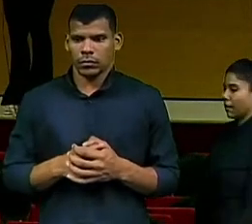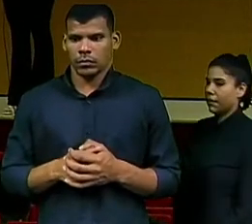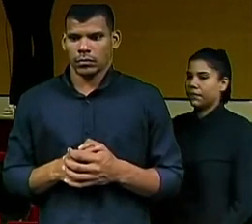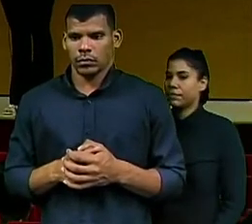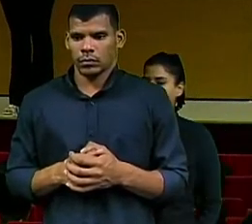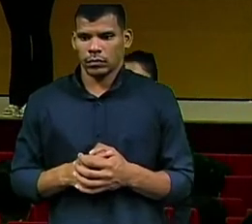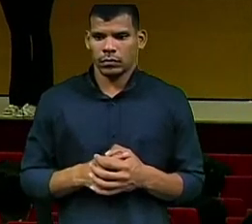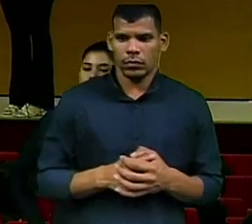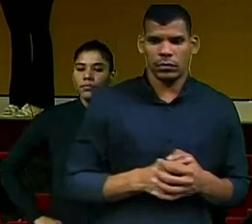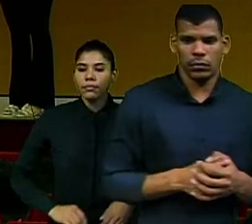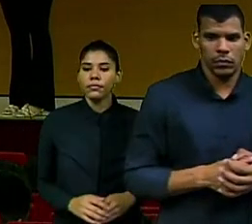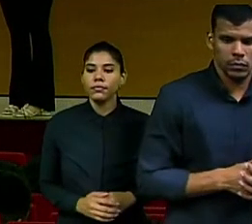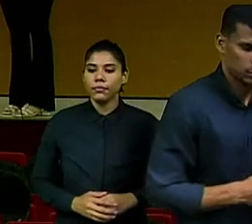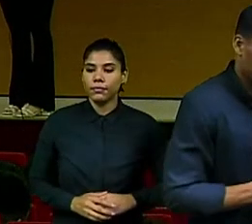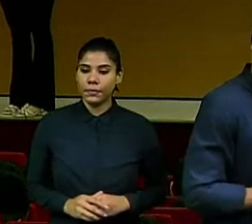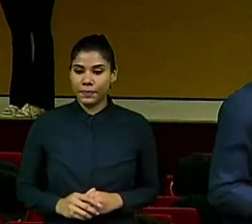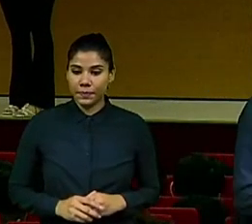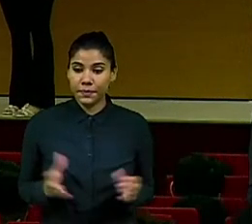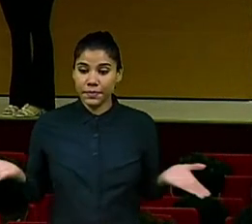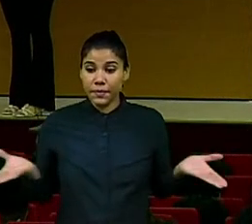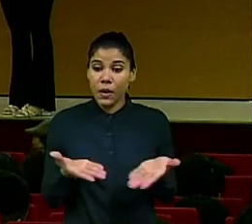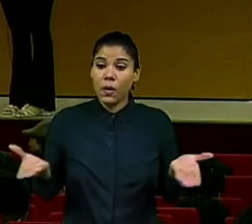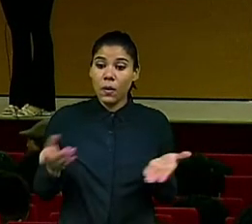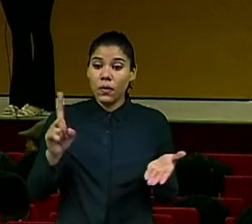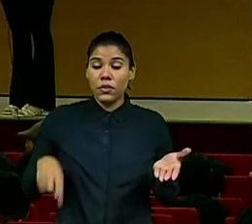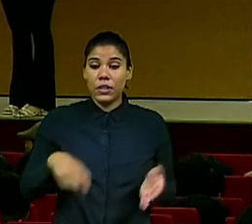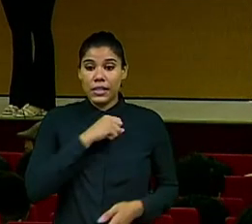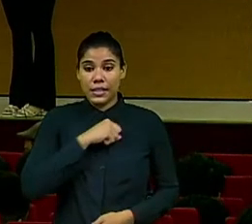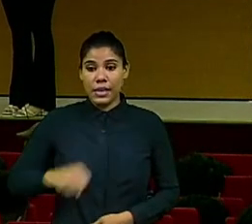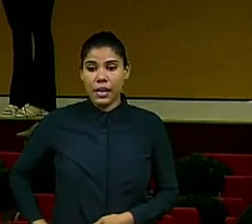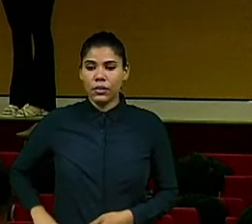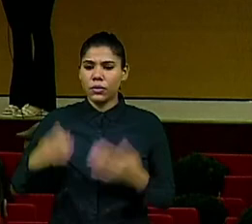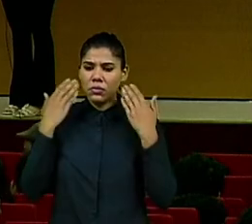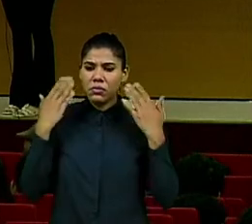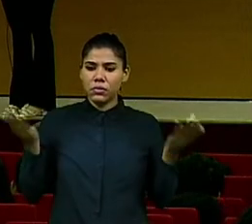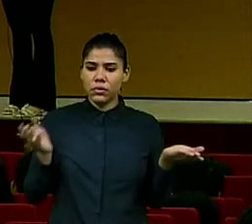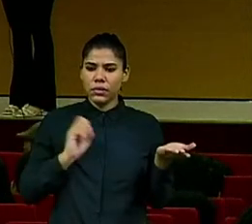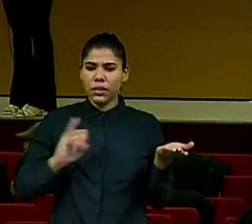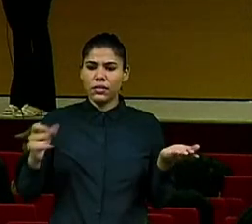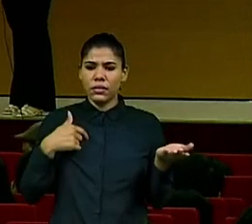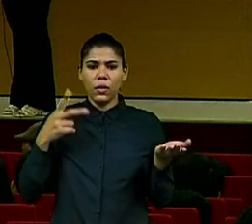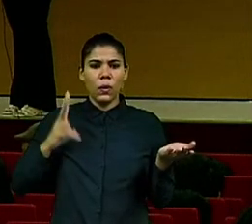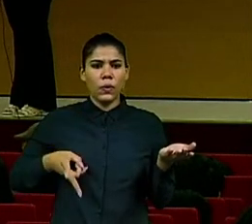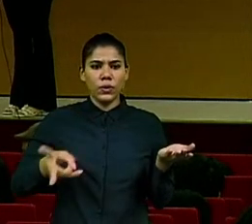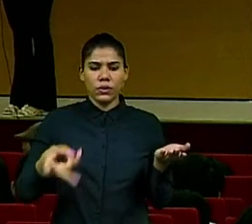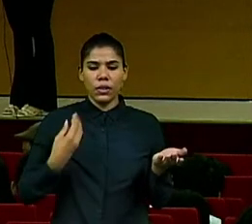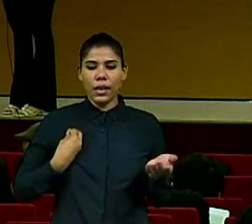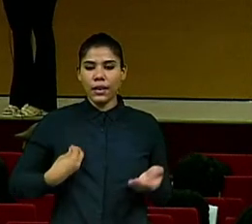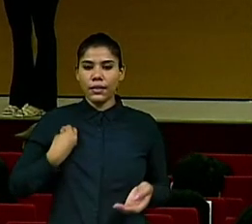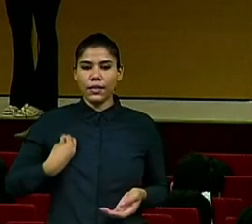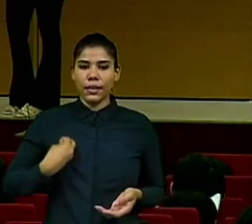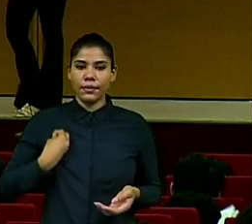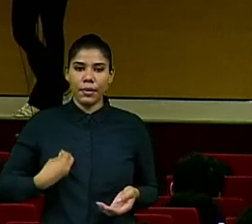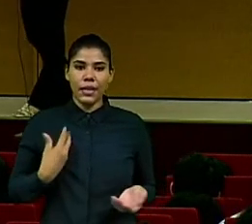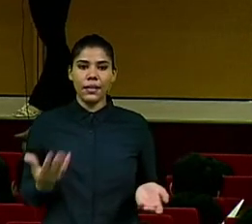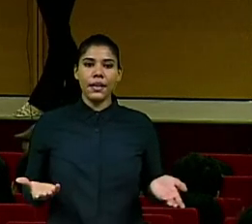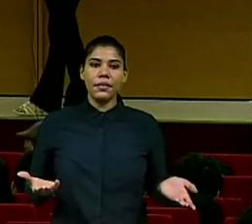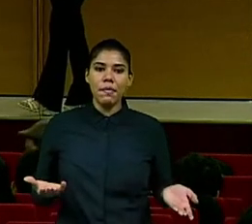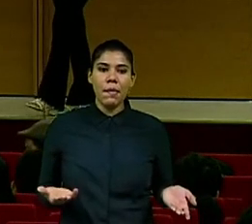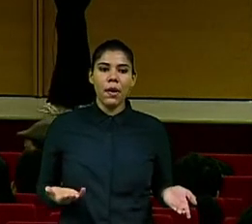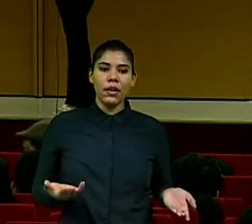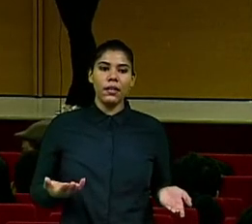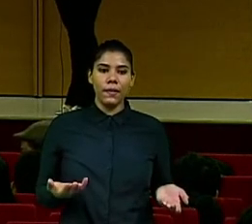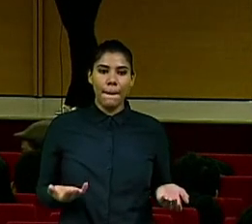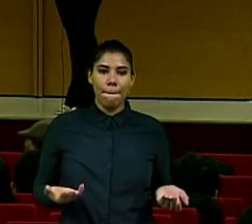ele é Senador da República não sei se ele ainda está no senado Agora se ele vai estar por mais 4 anos ou